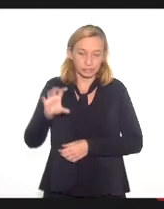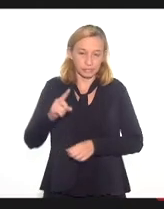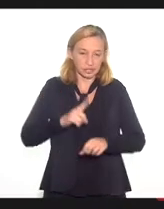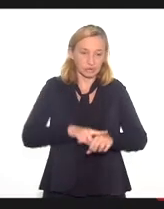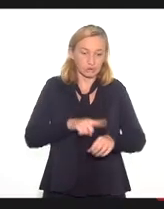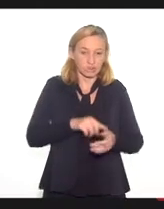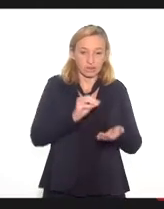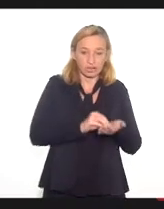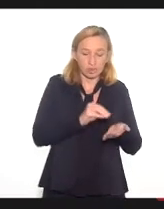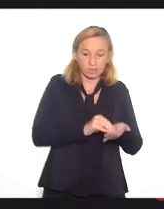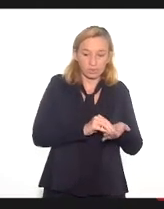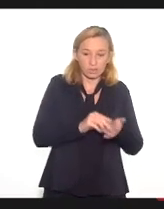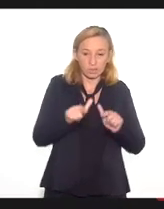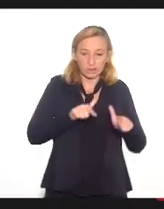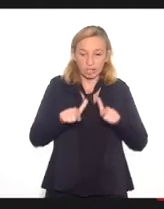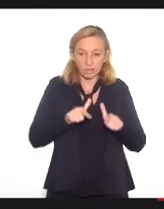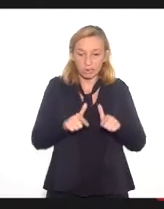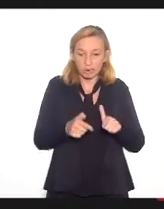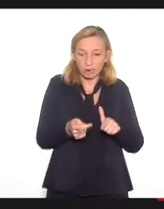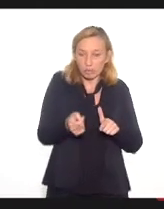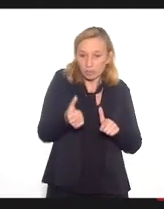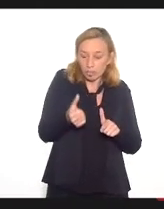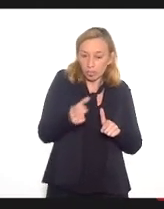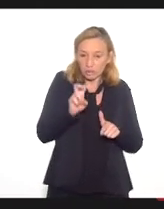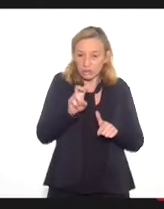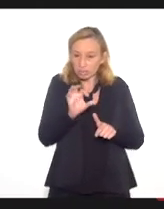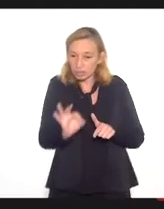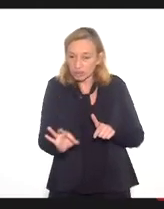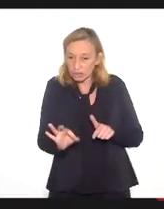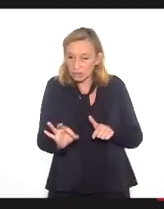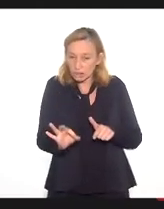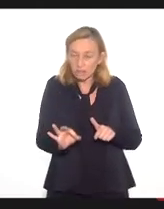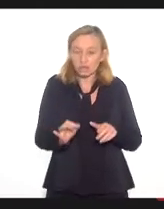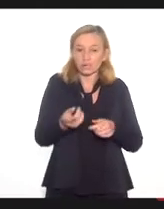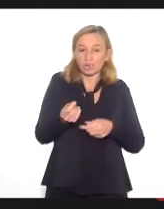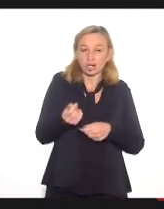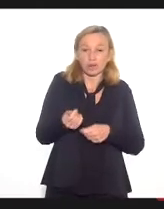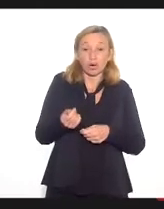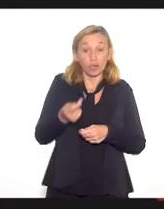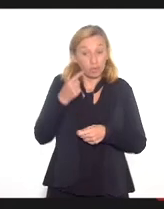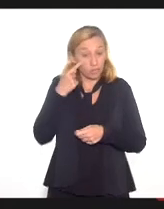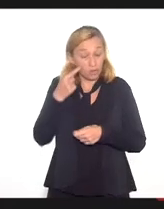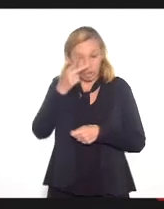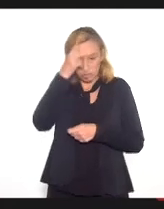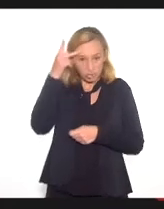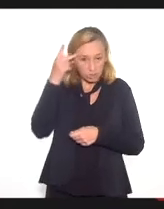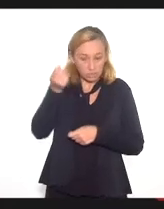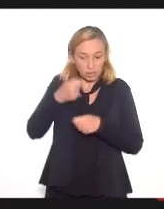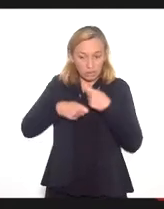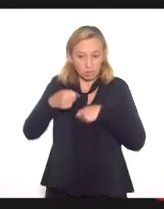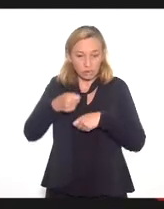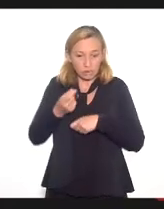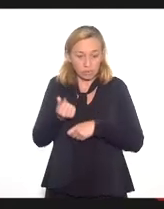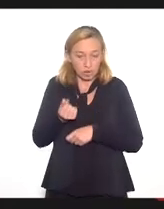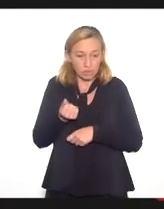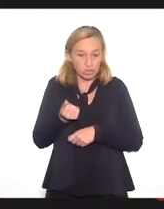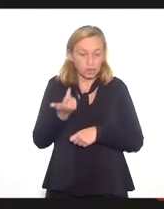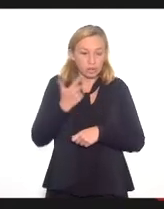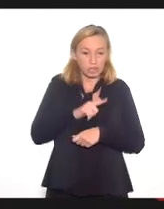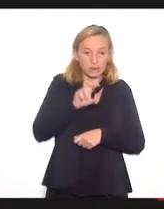de desemprego um pouco acima de 5% e olha que os economistas já consideram 5% como